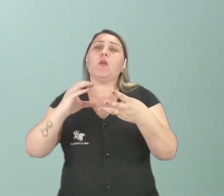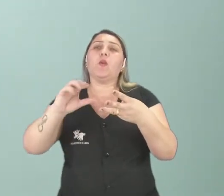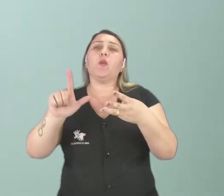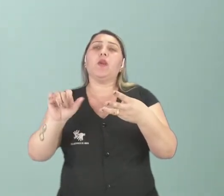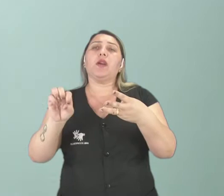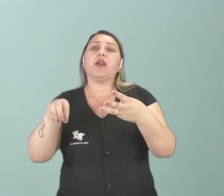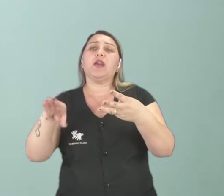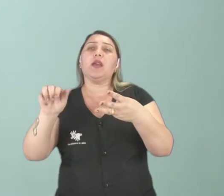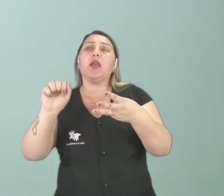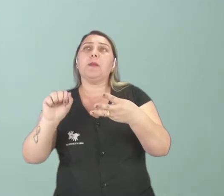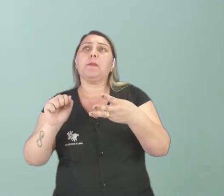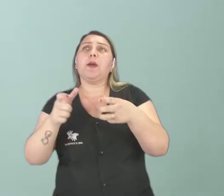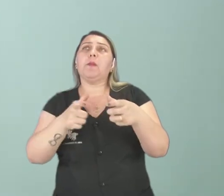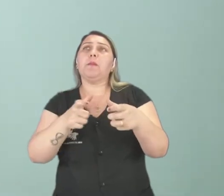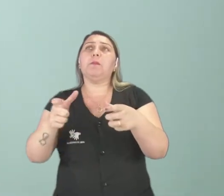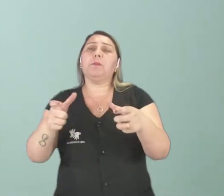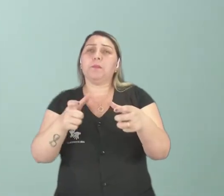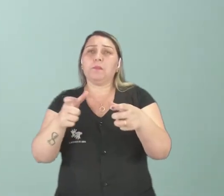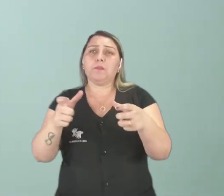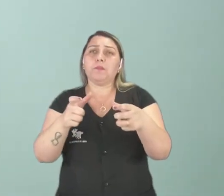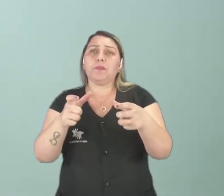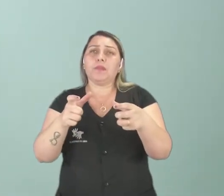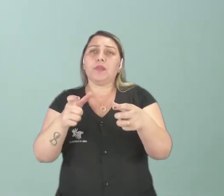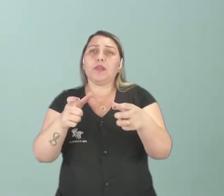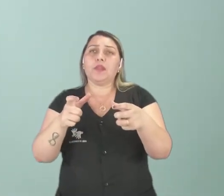que é o ponto ápice de